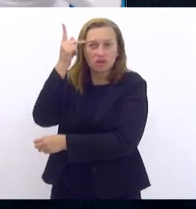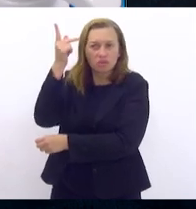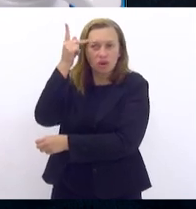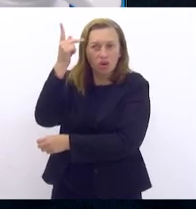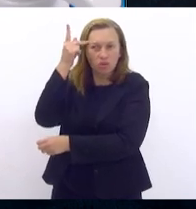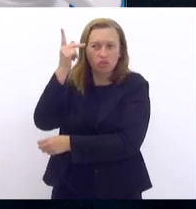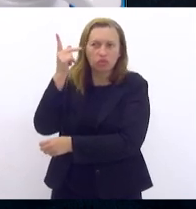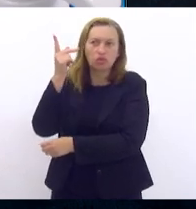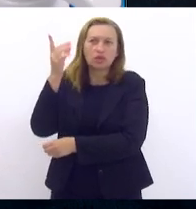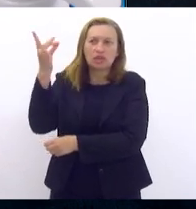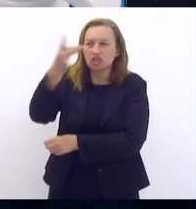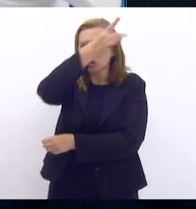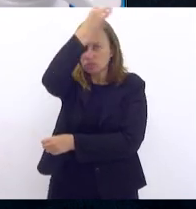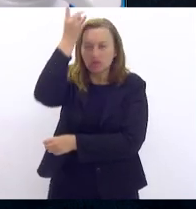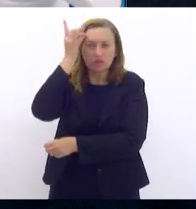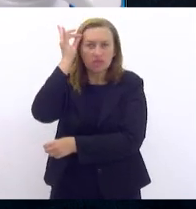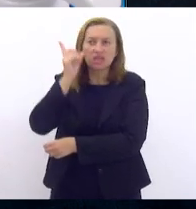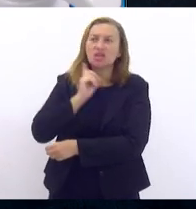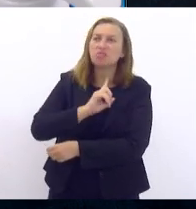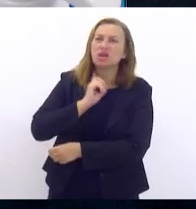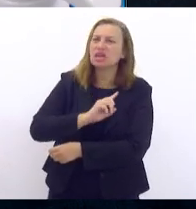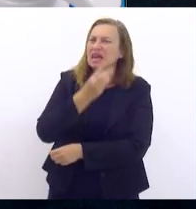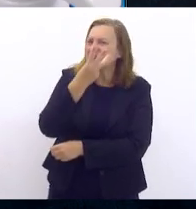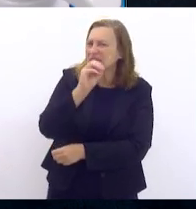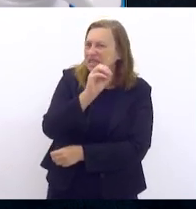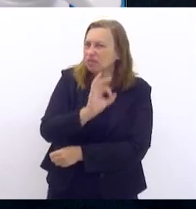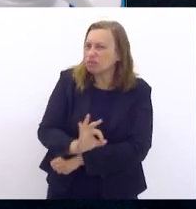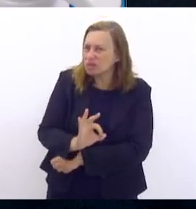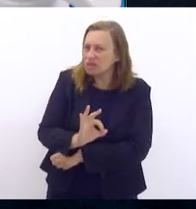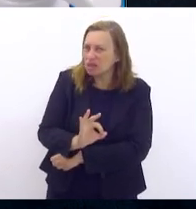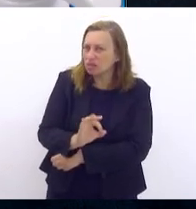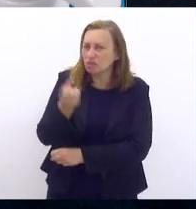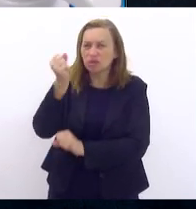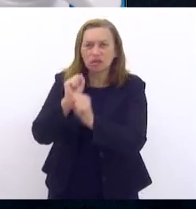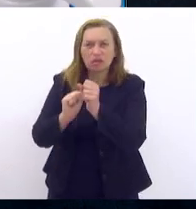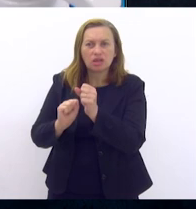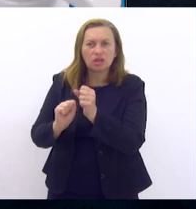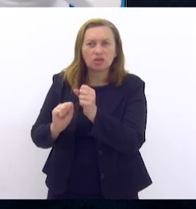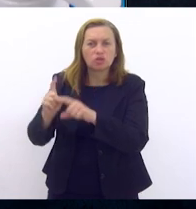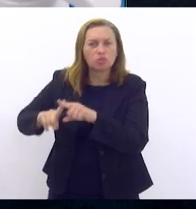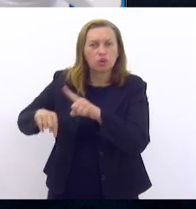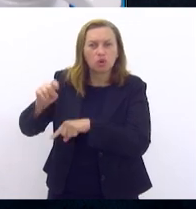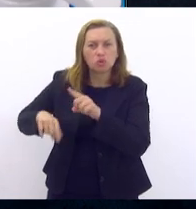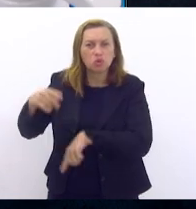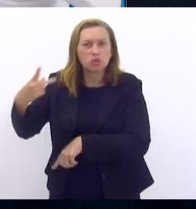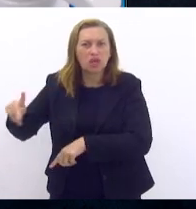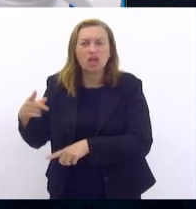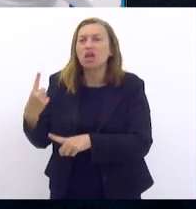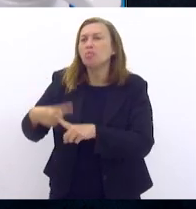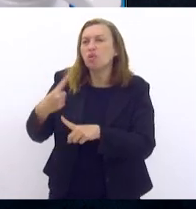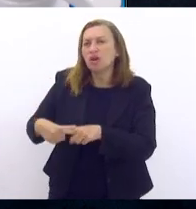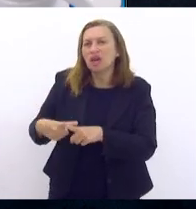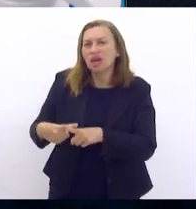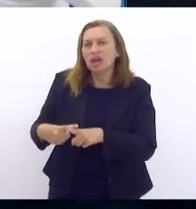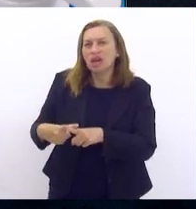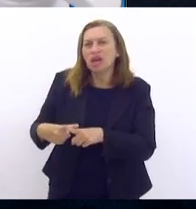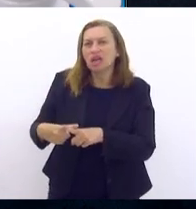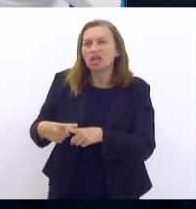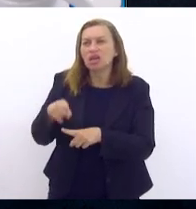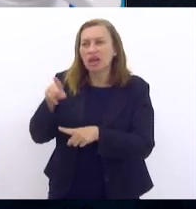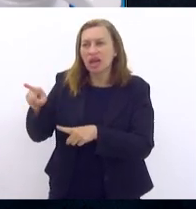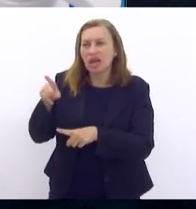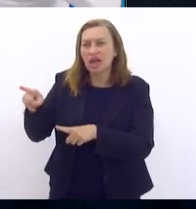Minas é 30% da fábrica dele então porque ele não traz 30% da fábrica dele